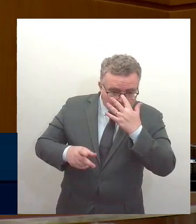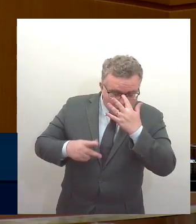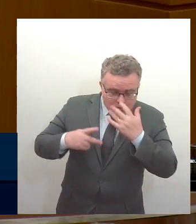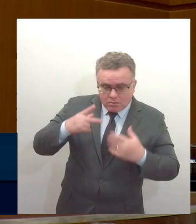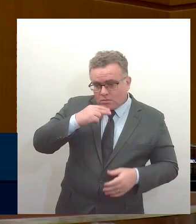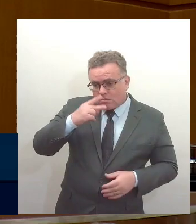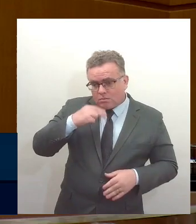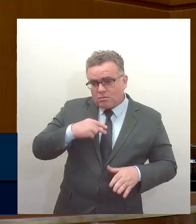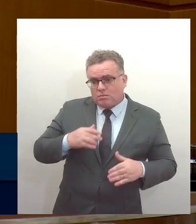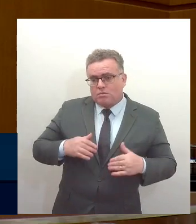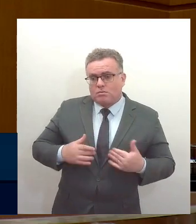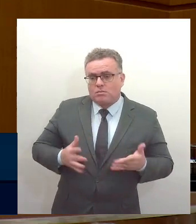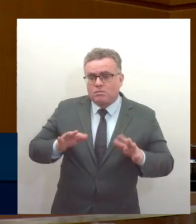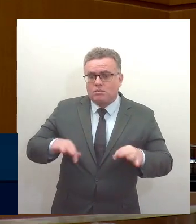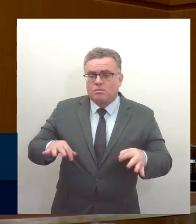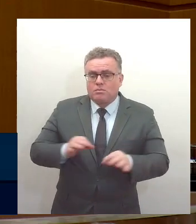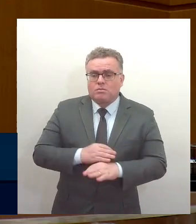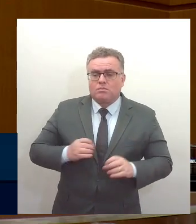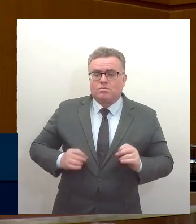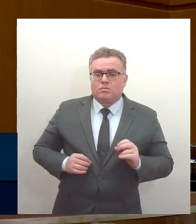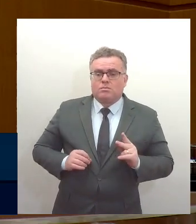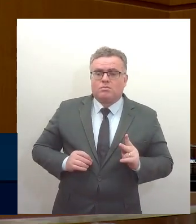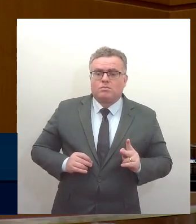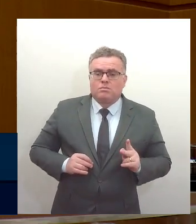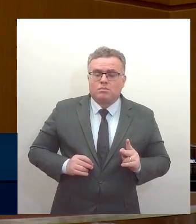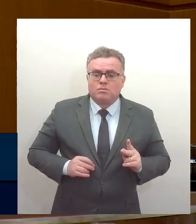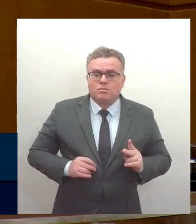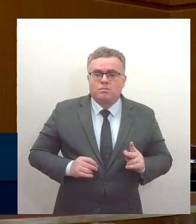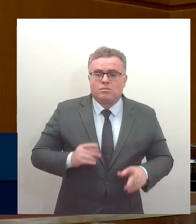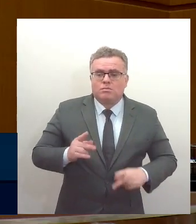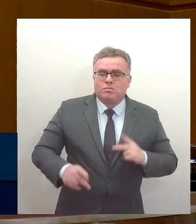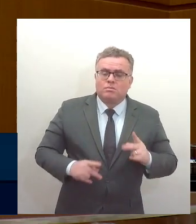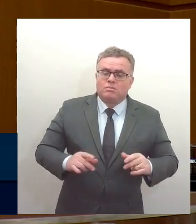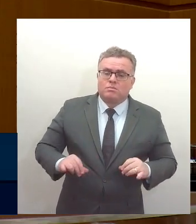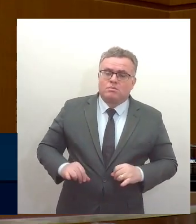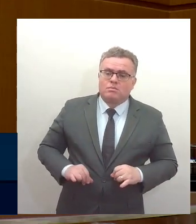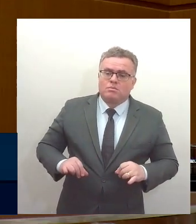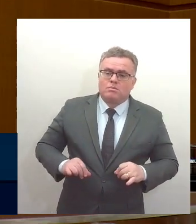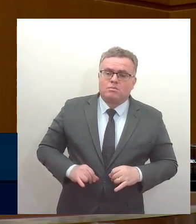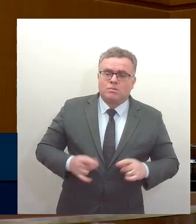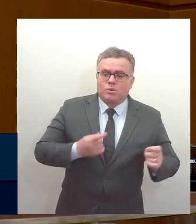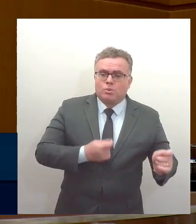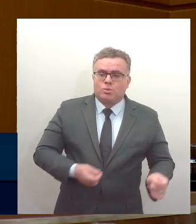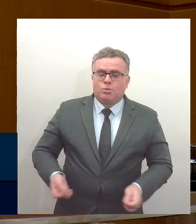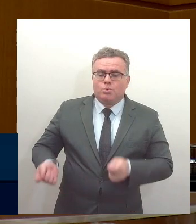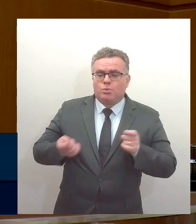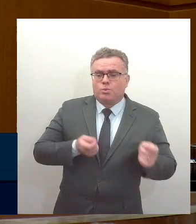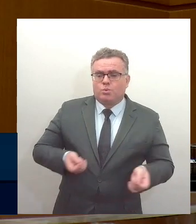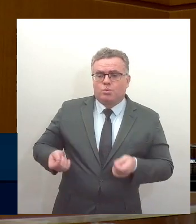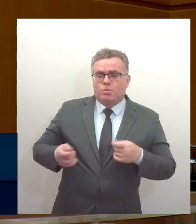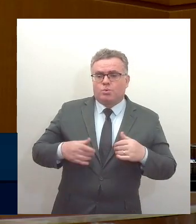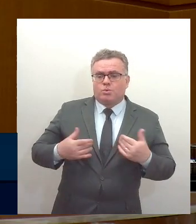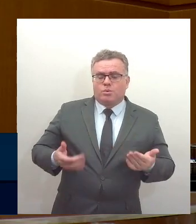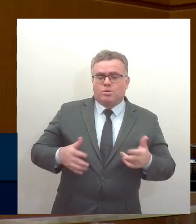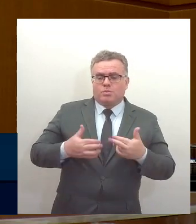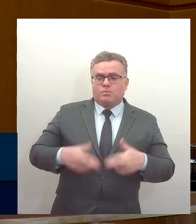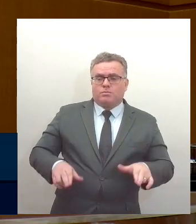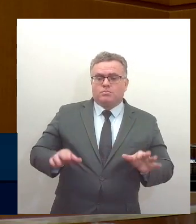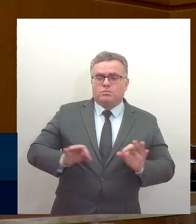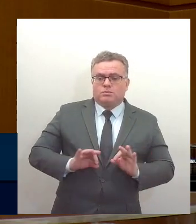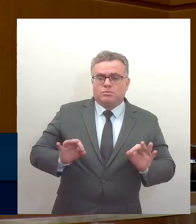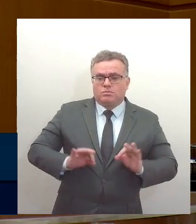o povo continua no mesmo sofrimento, do mesmo jeito, e ninguém toma uma atitude para nada. E eu acho que já está passado da